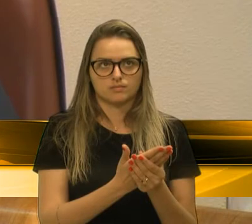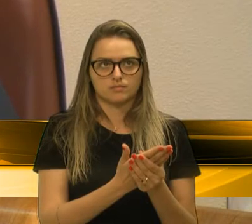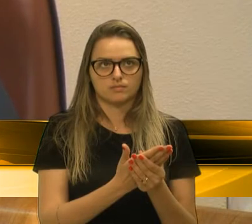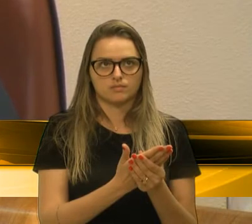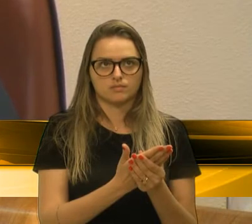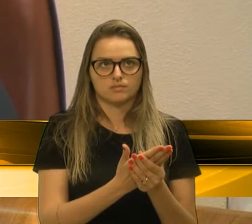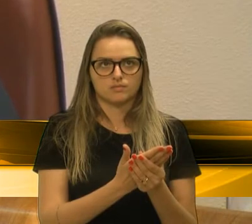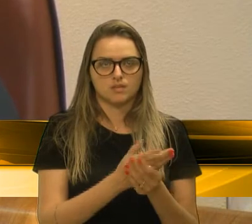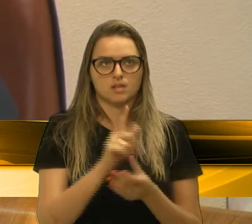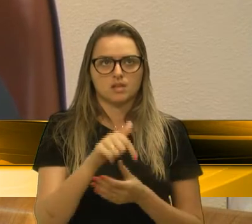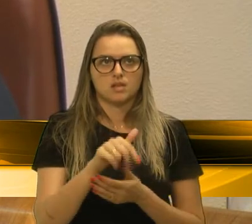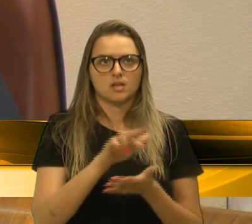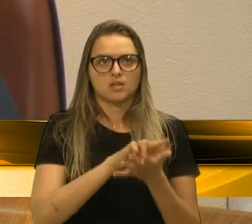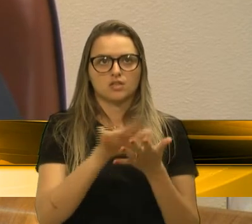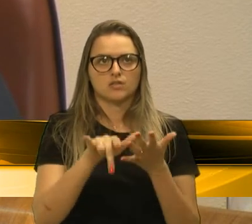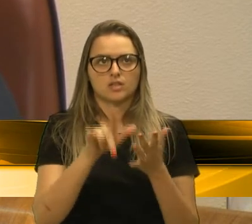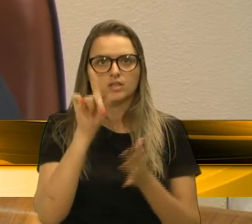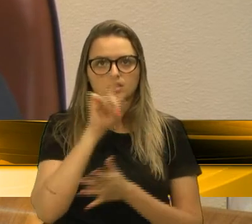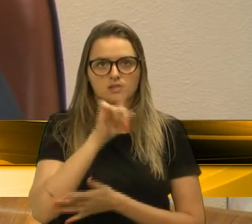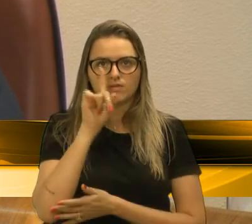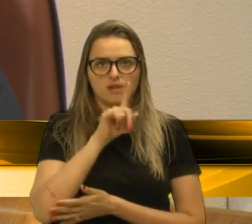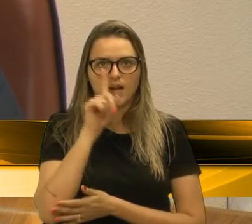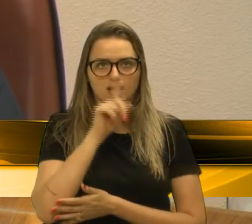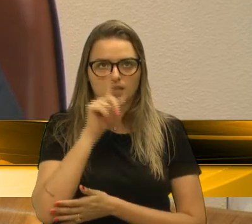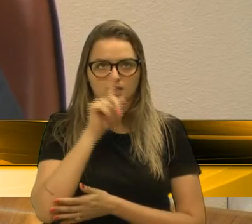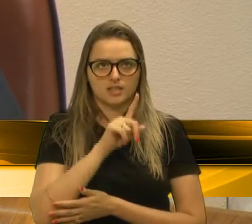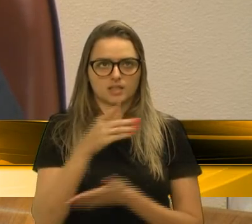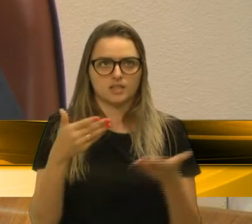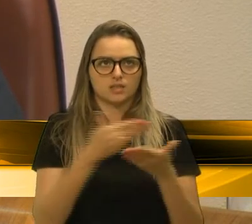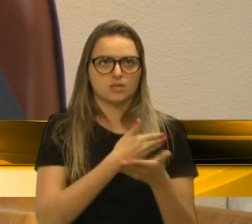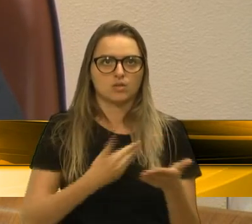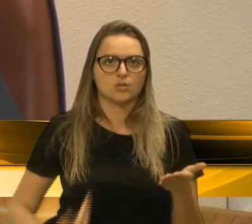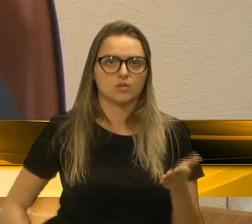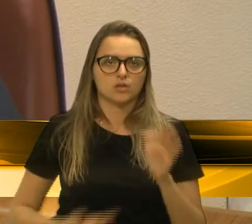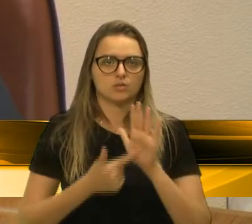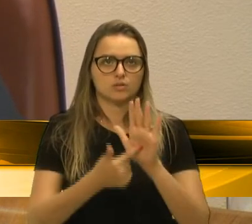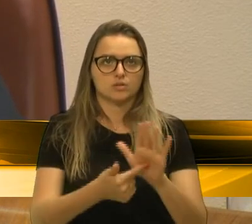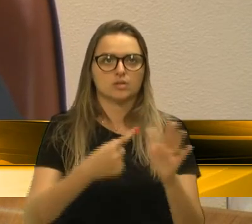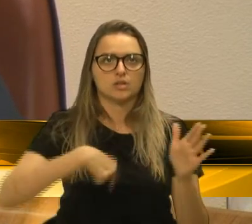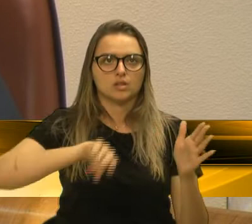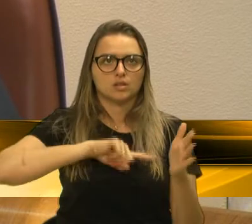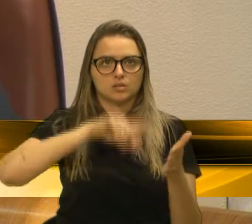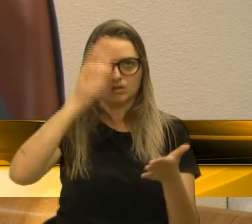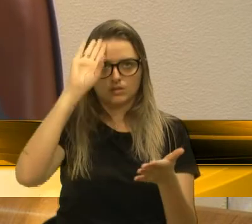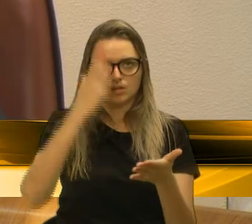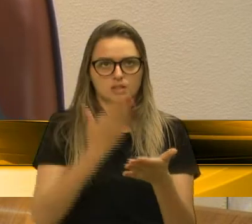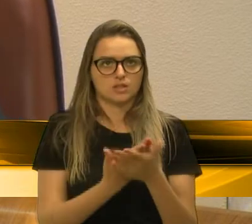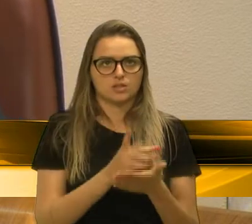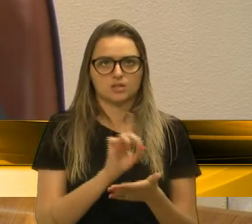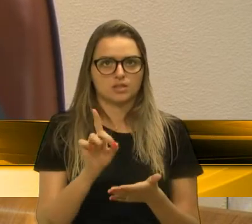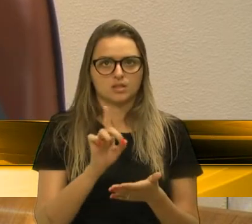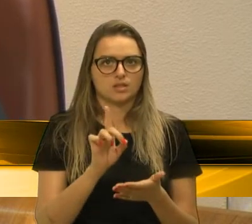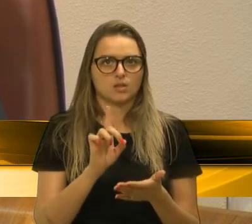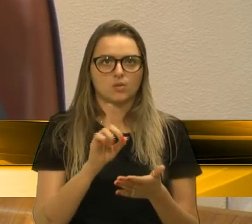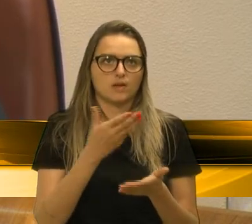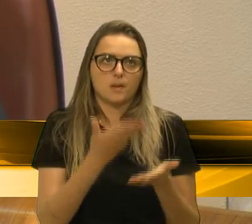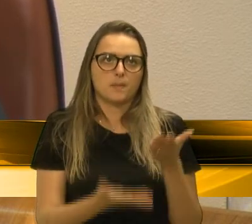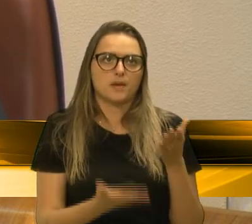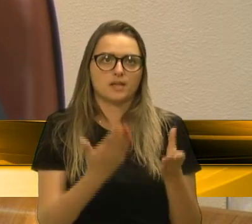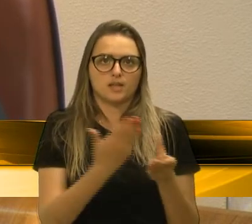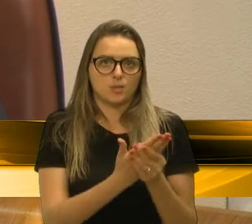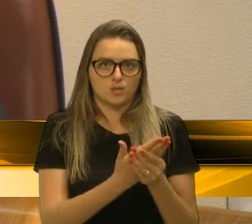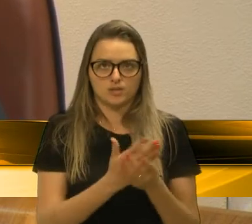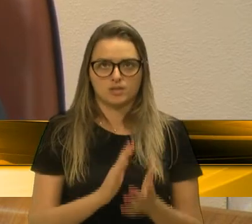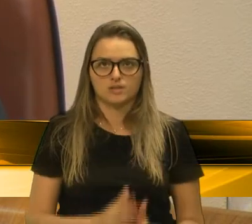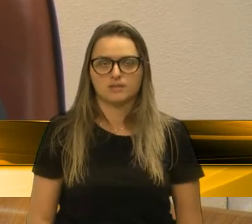É uma série de falhas que vinham acontecendo e que a nossa administração apontou. Então, a gente acredita que que nós não vamos perder. Com